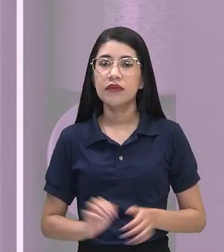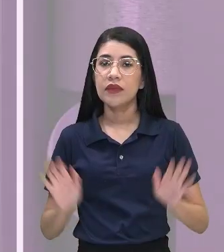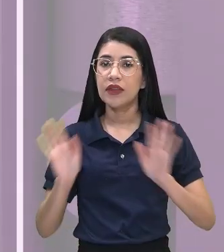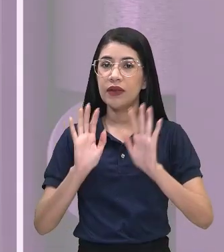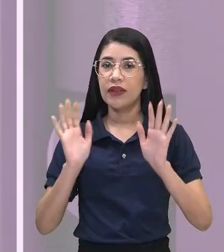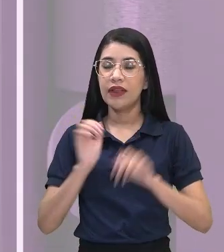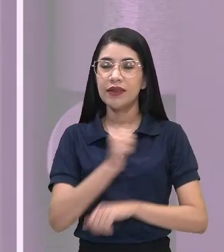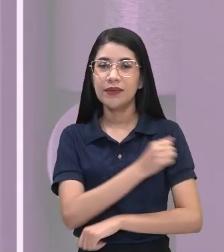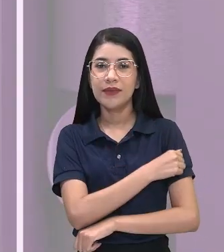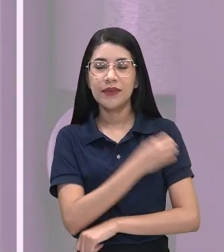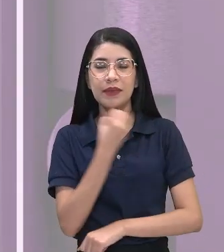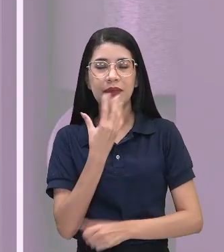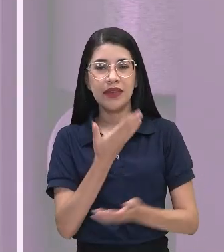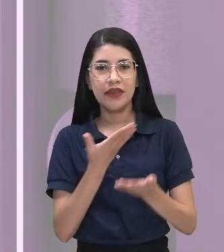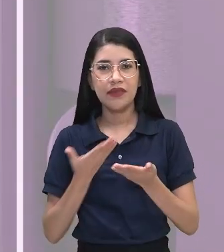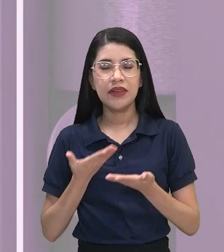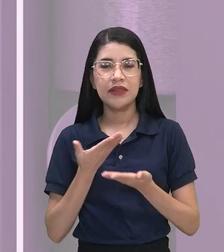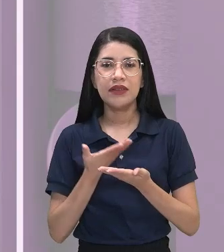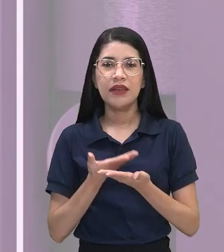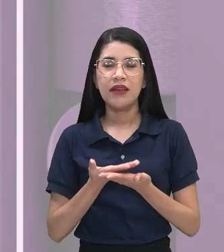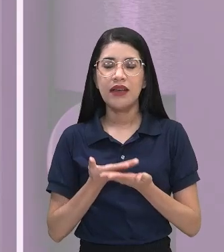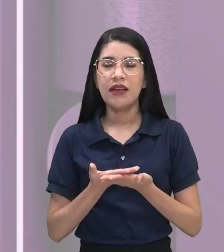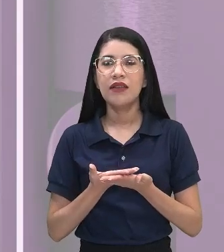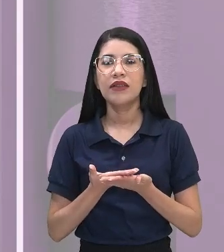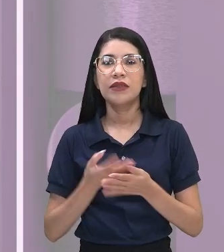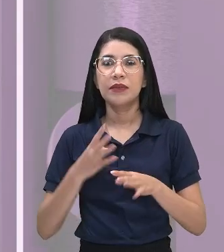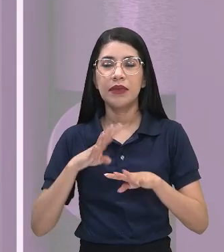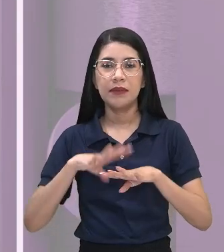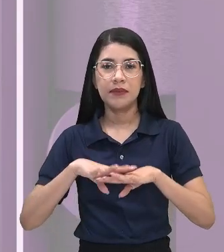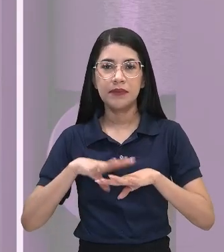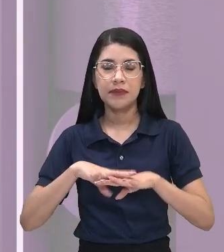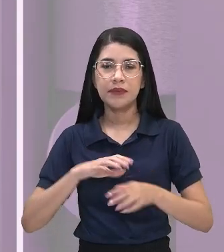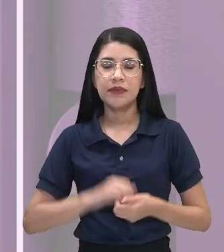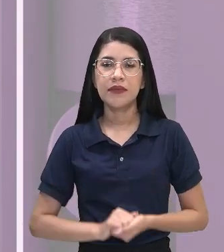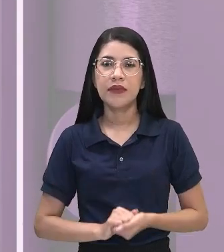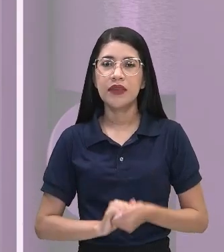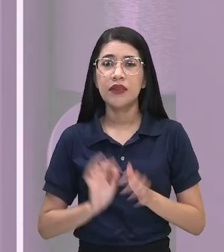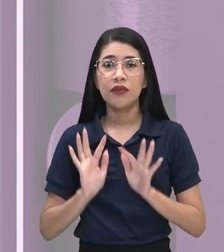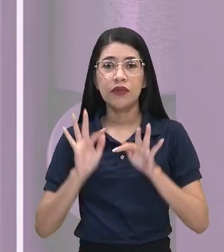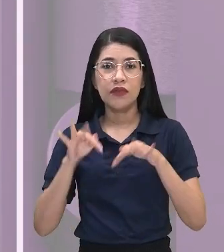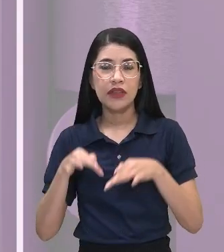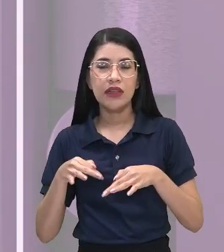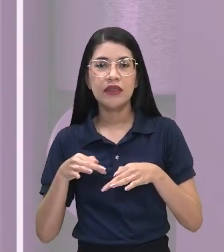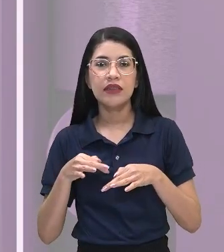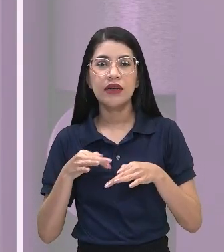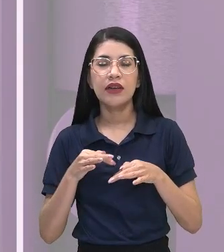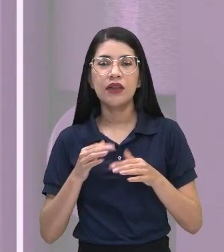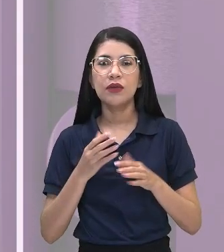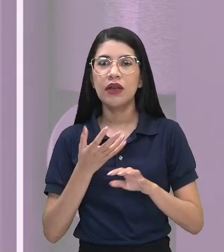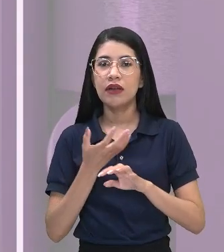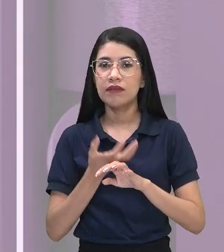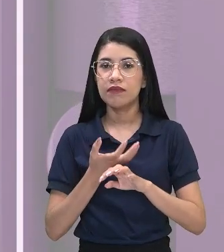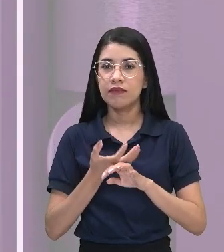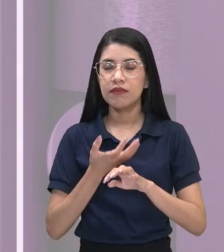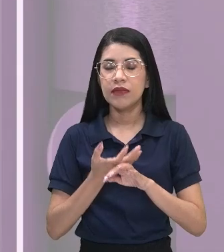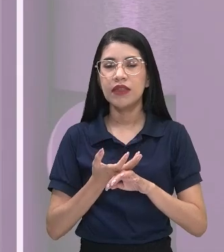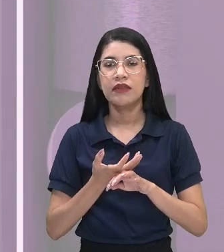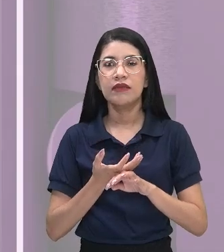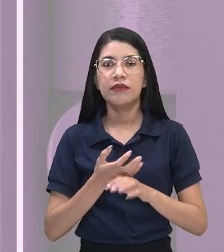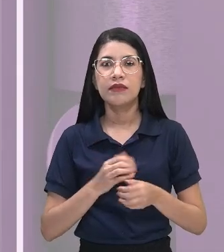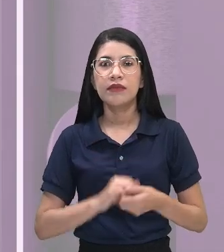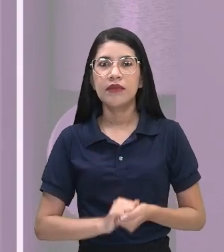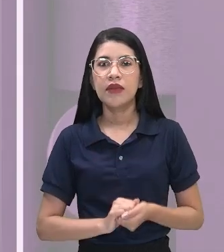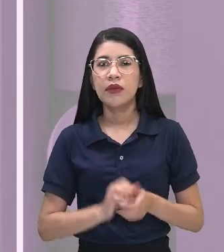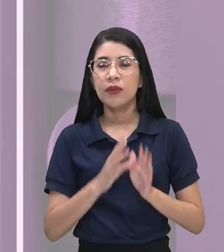Olá, alunos, sejam todos bem-vindos a mais uma aula de matemática. Estamos finalizando o nosso conteúdo